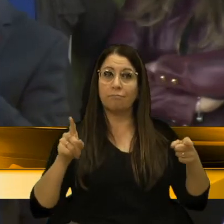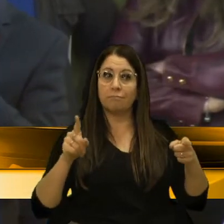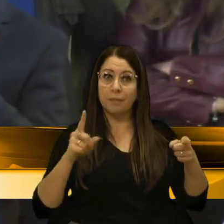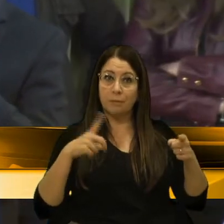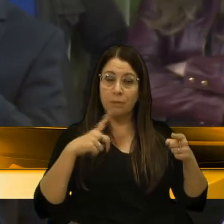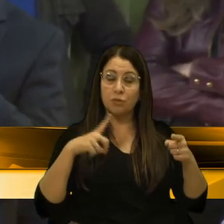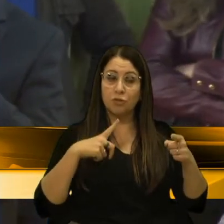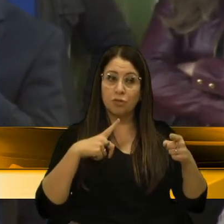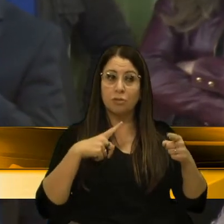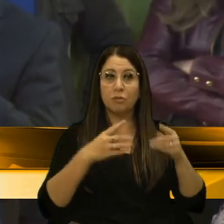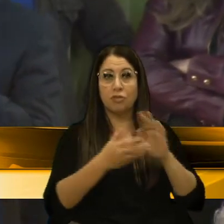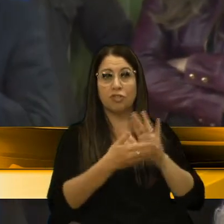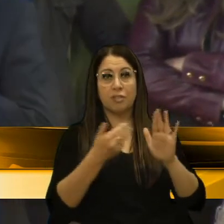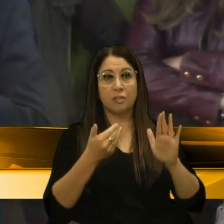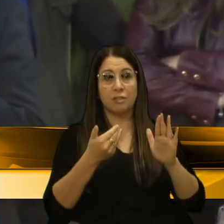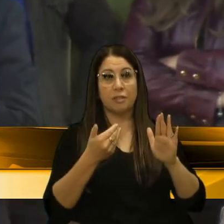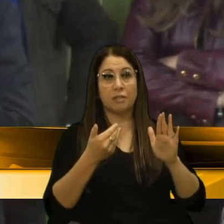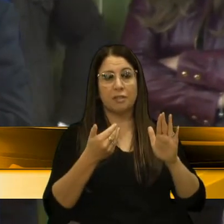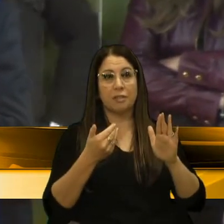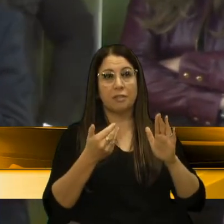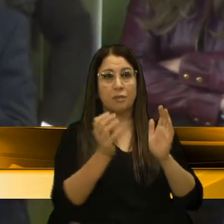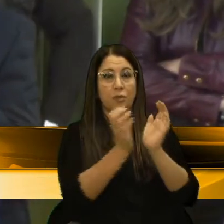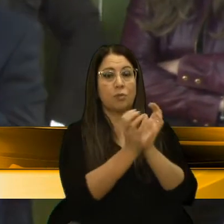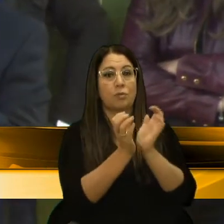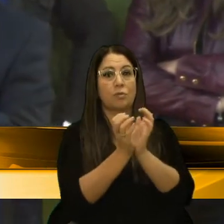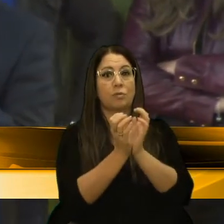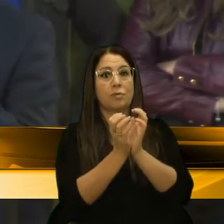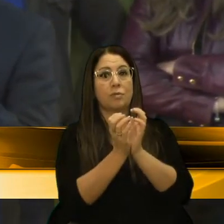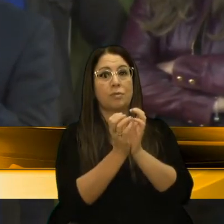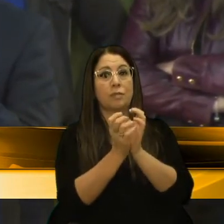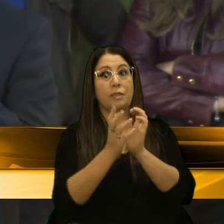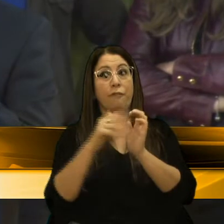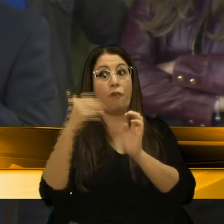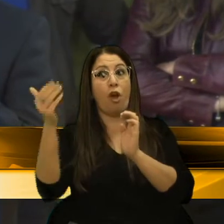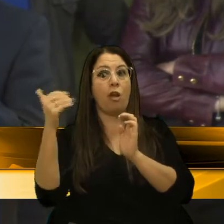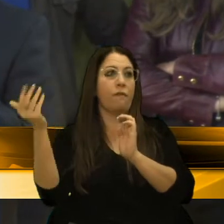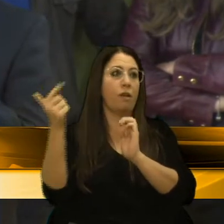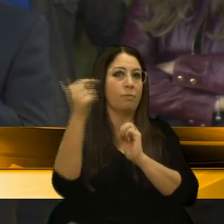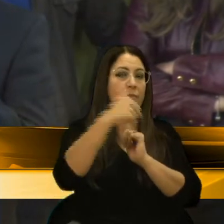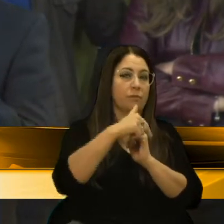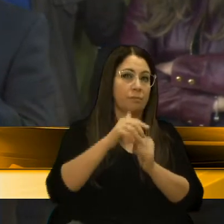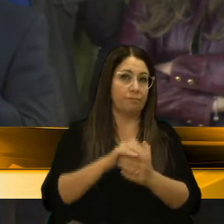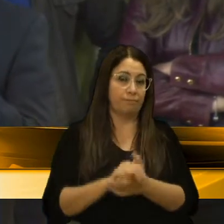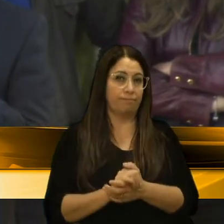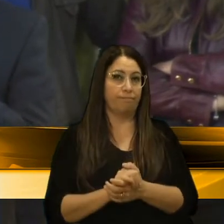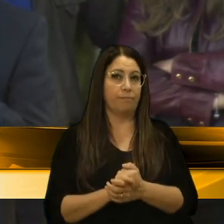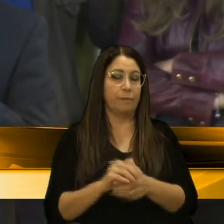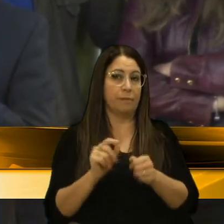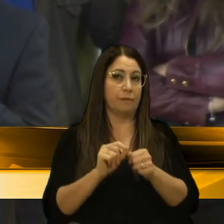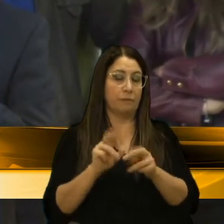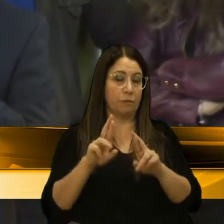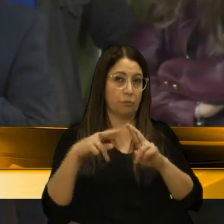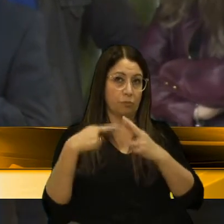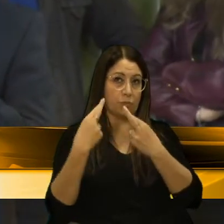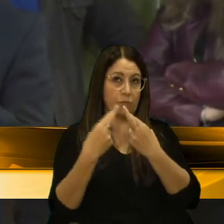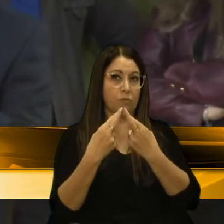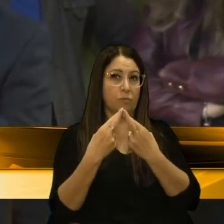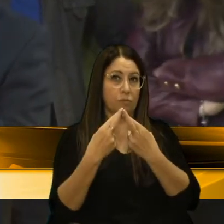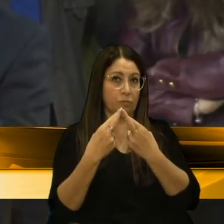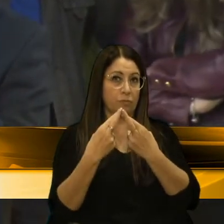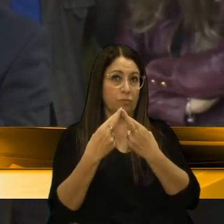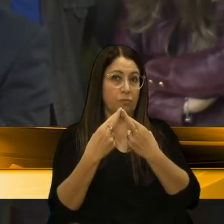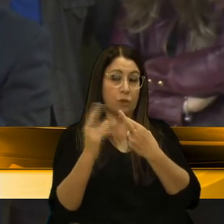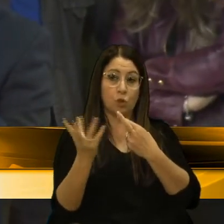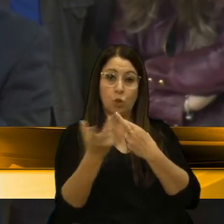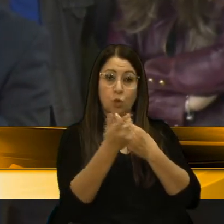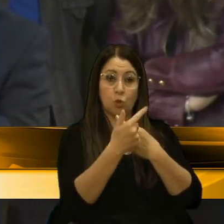tirar, infelizmente, esses colegas da orquestra que vinham de fora. Foi feita uma reunião entre os músicos,